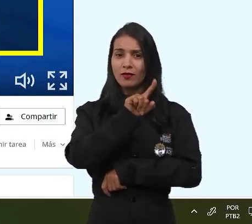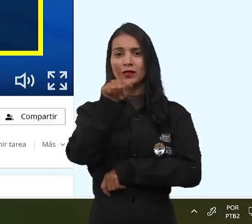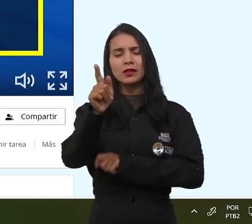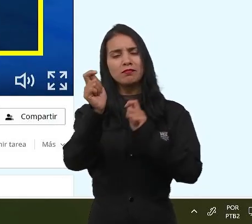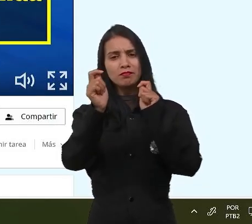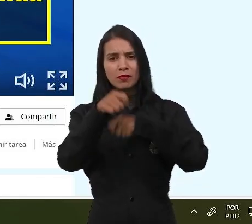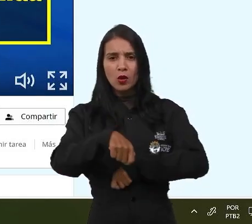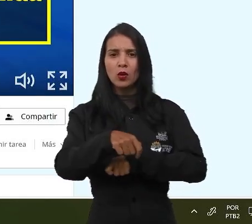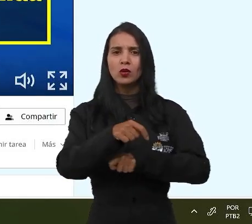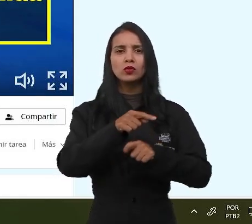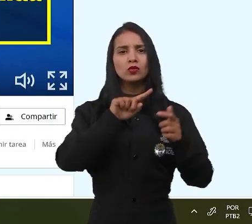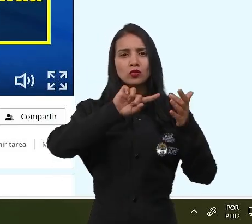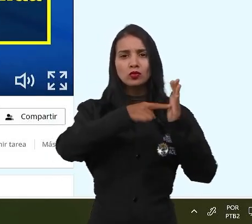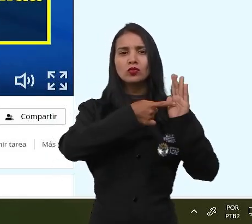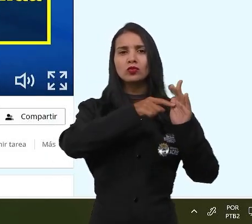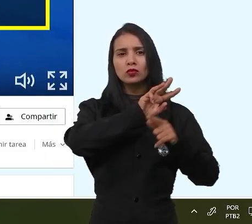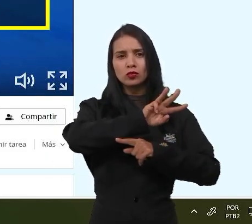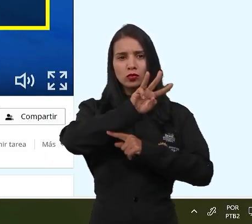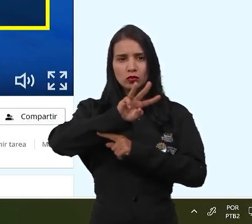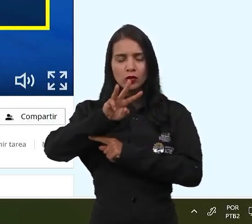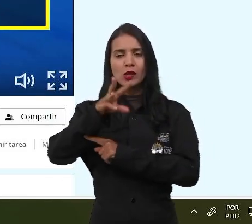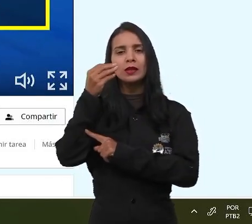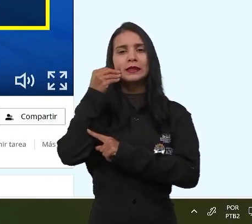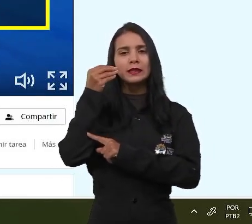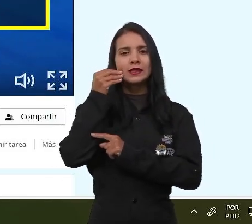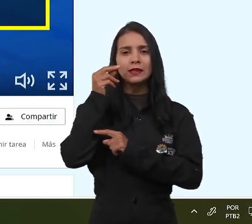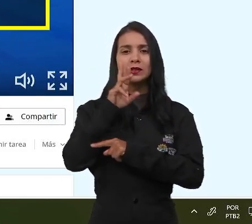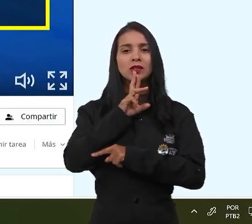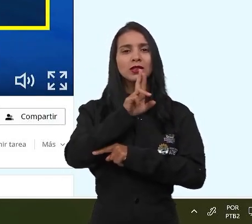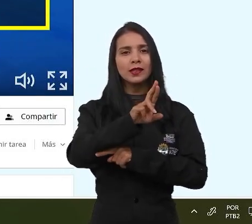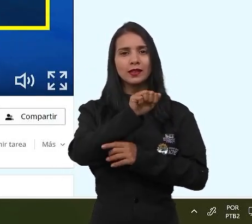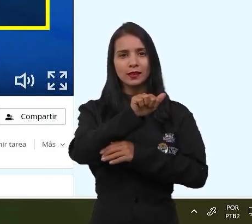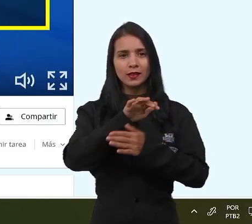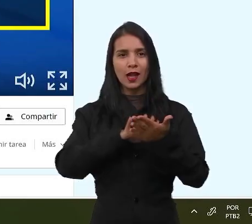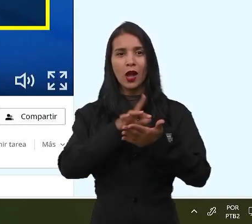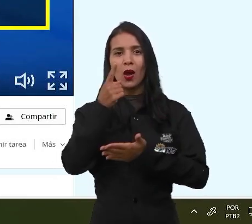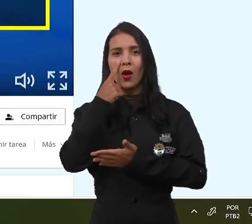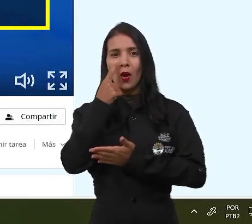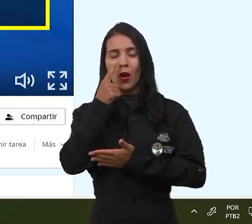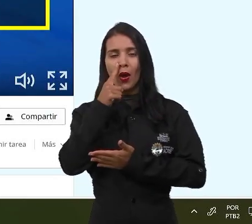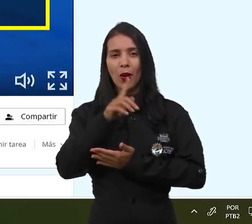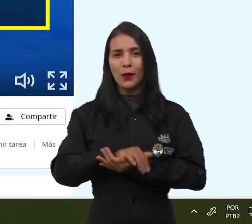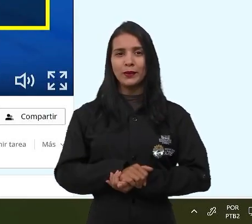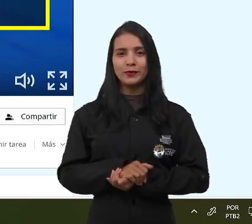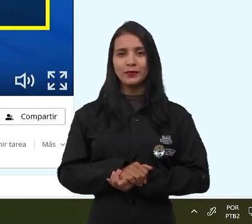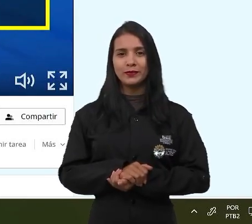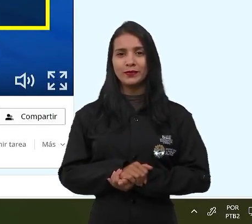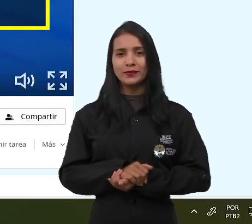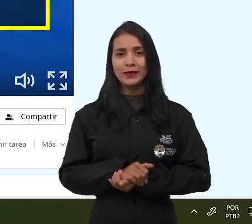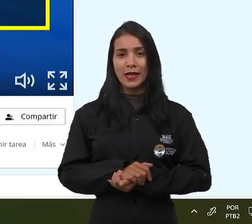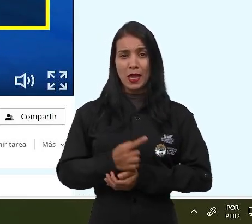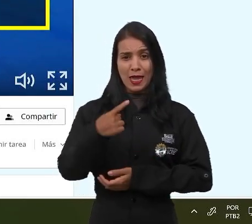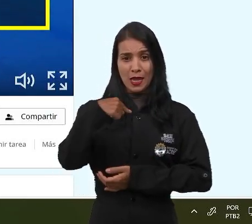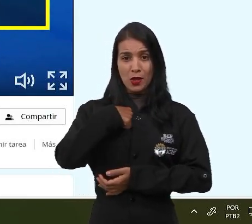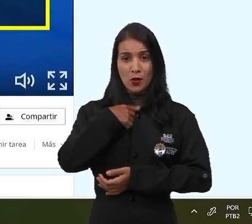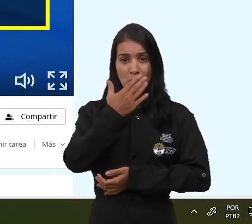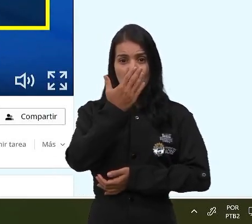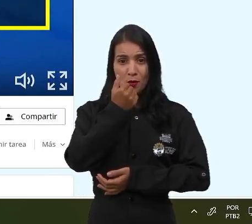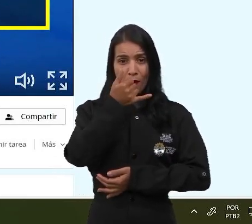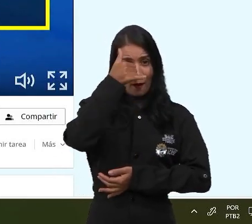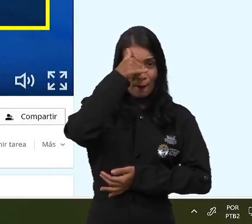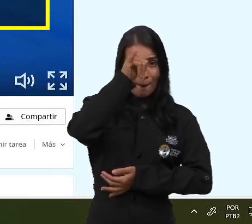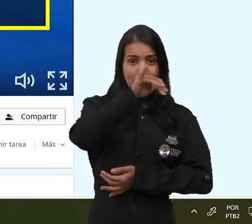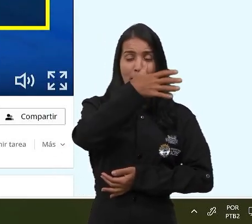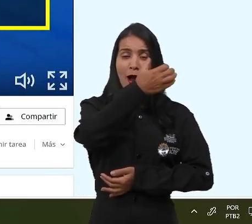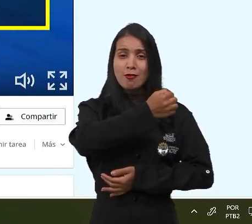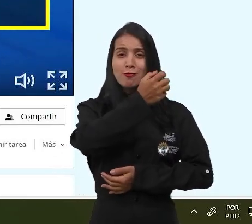façam a atividade, tá bom? Ó, essa daqui nós trabalhamos. Me comeria uma vaca inteira,